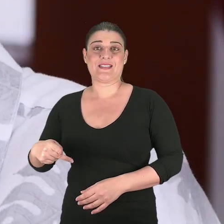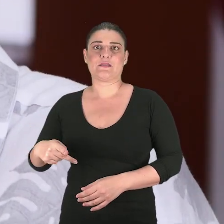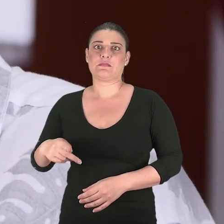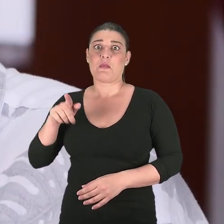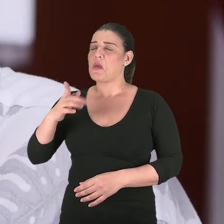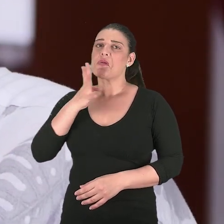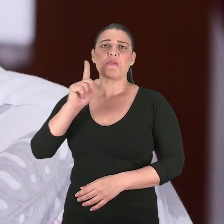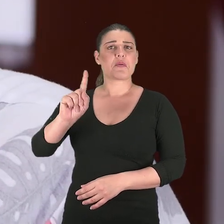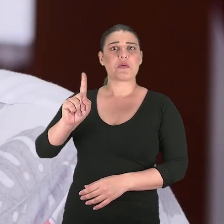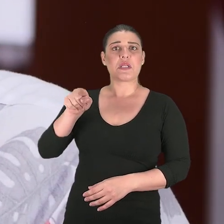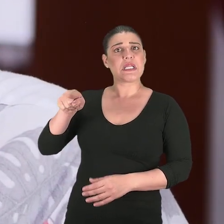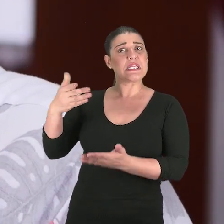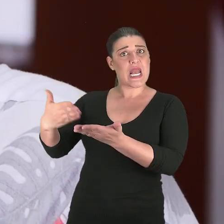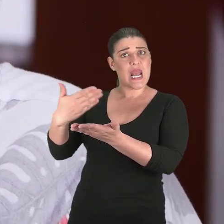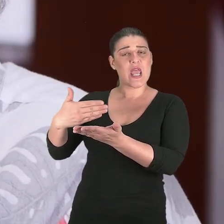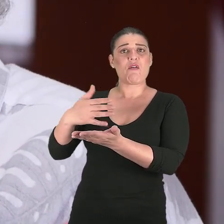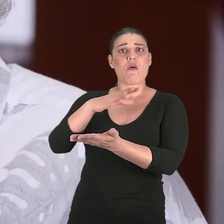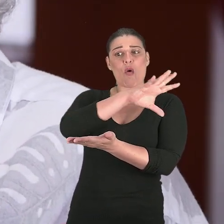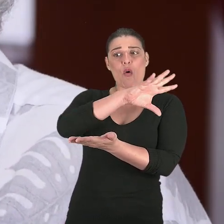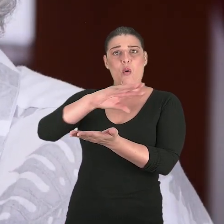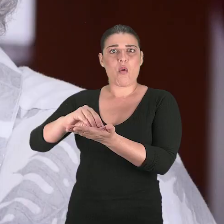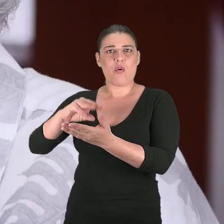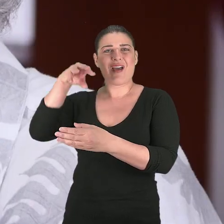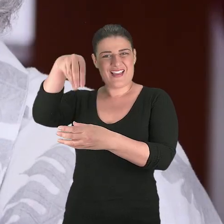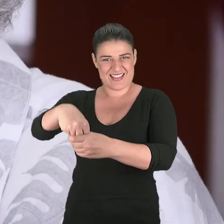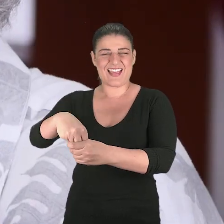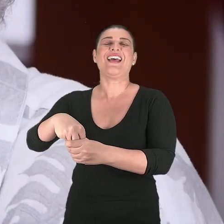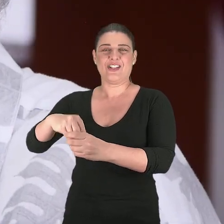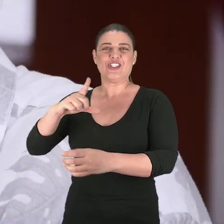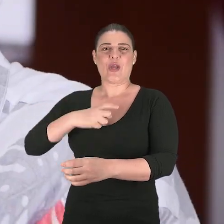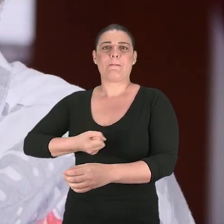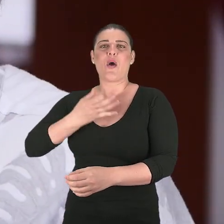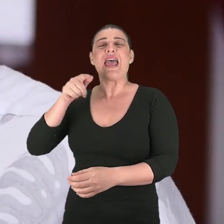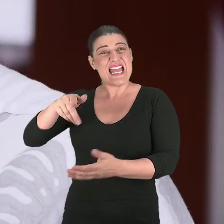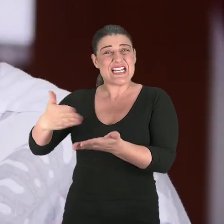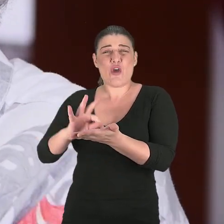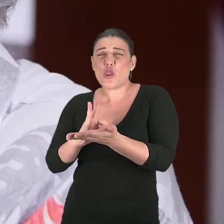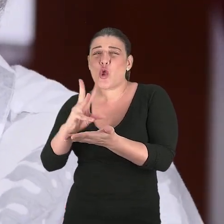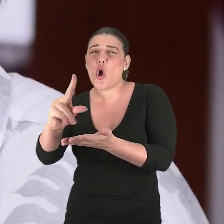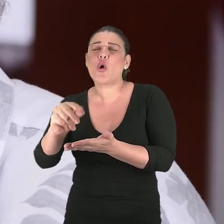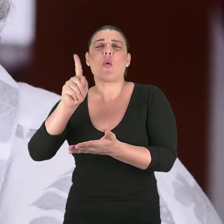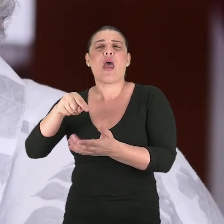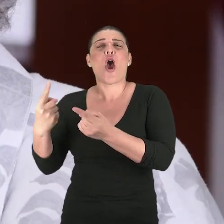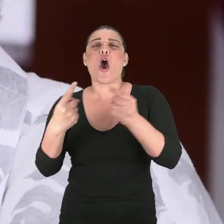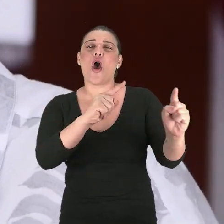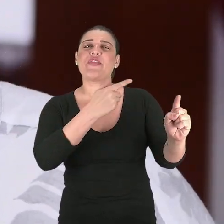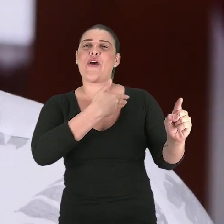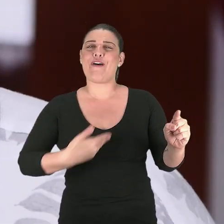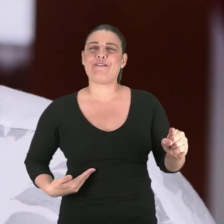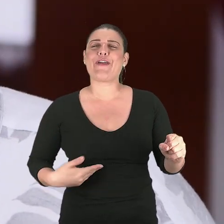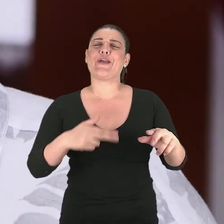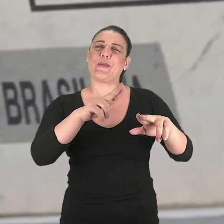que o livro era ali, entendeu? Um livro pegando já de contestação a todo o status quo,